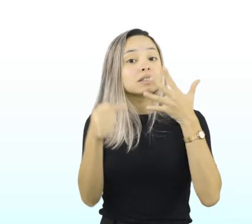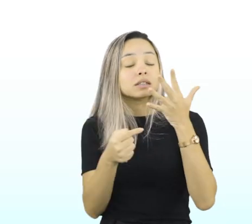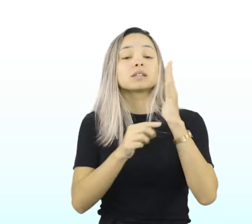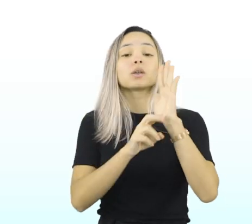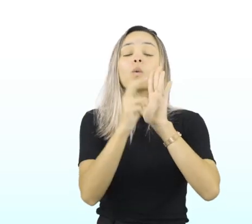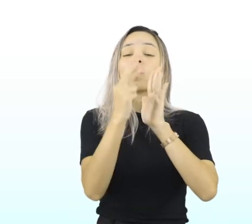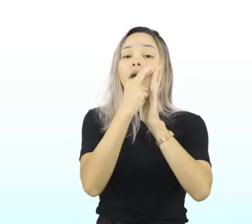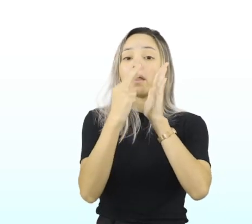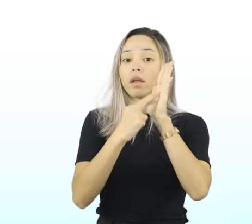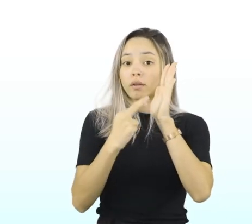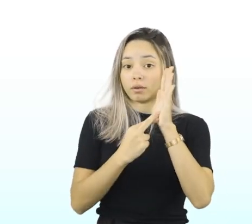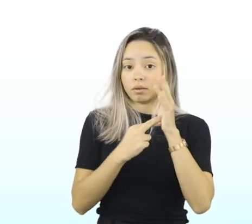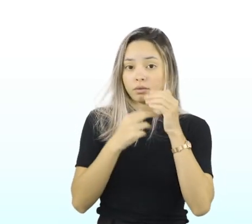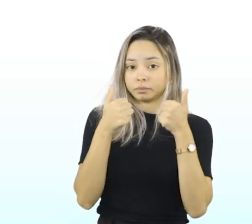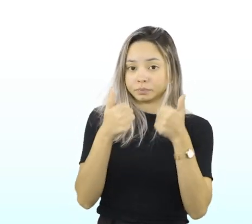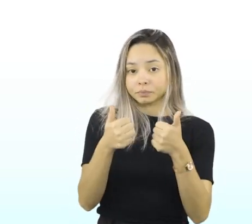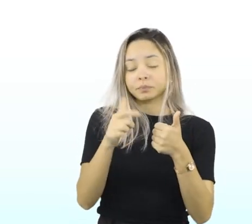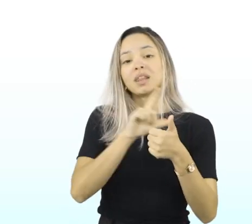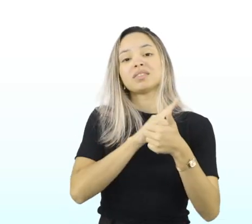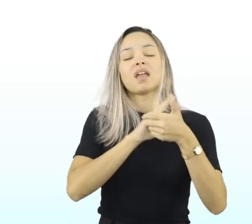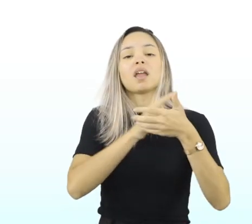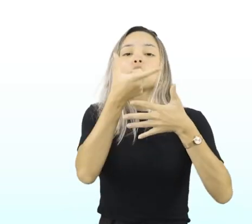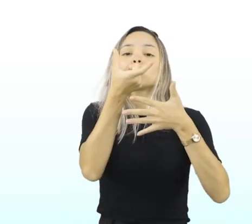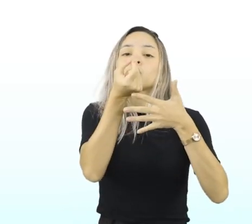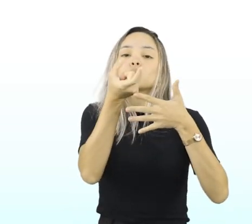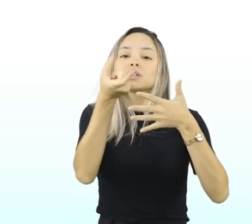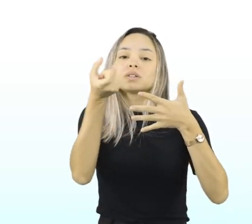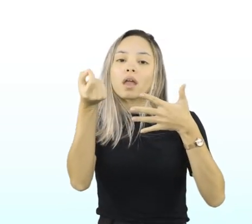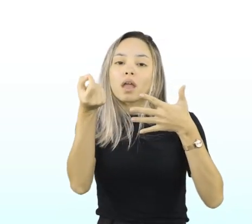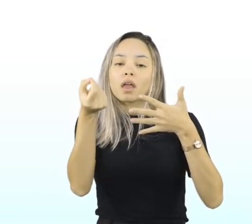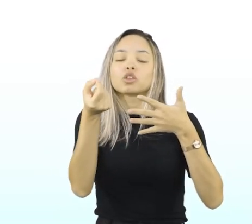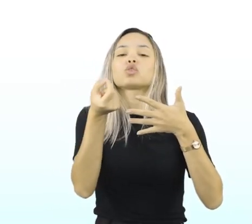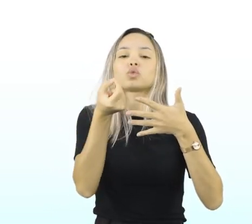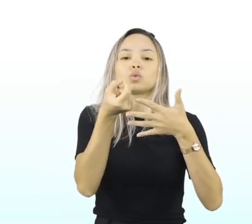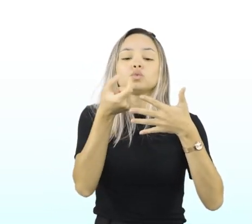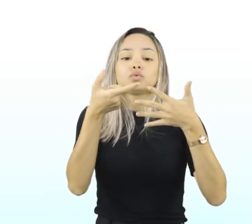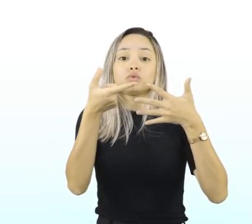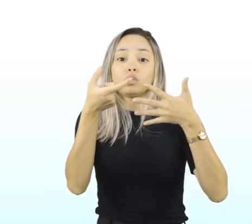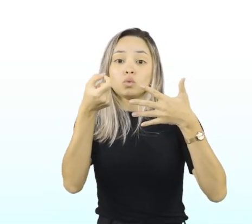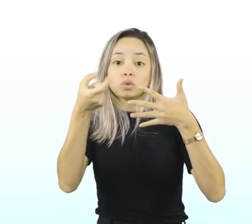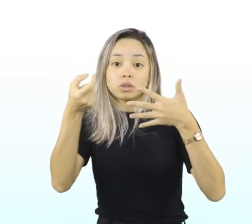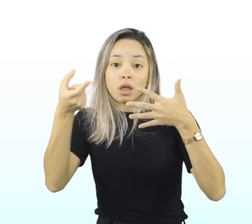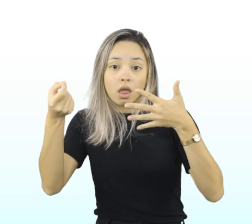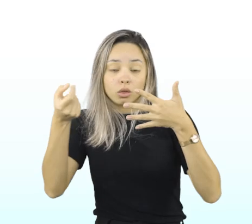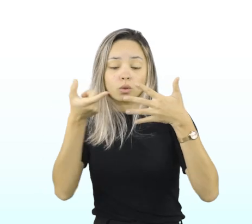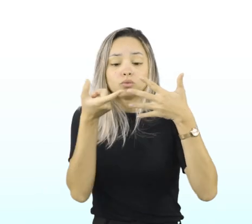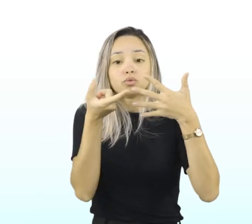competências, tá? Cada competência tem um valor de 200 pontos. De 0 a